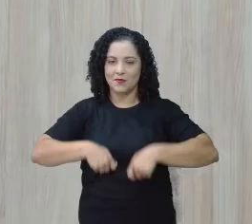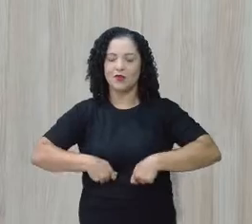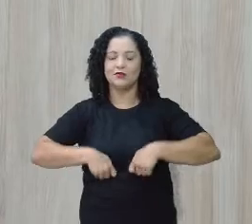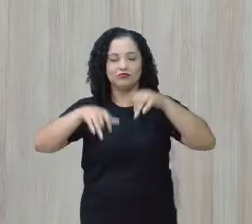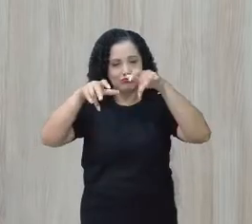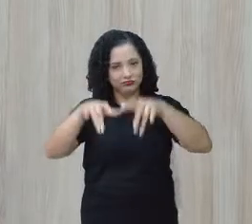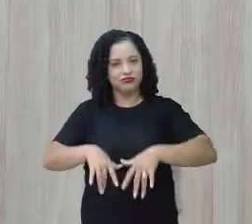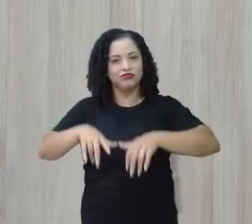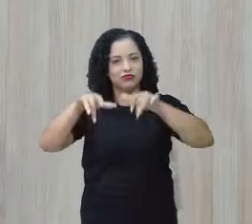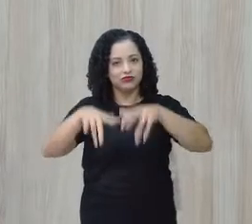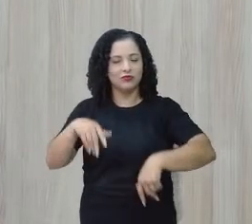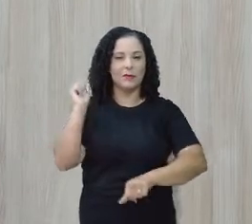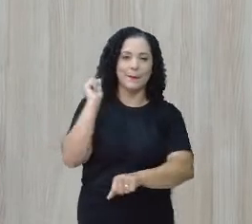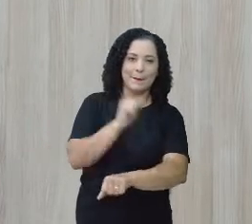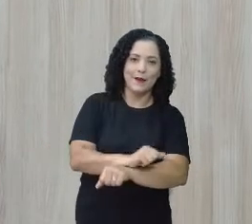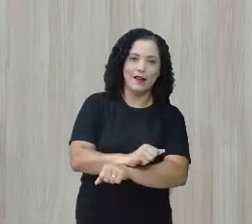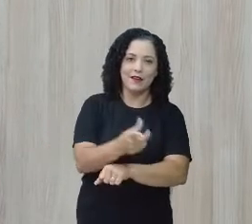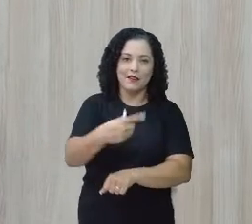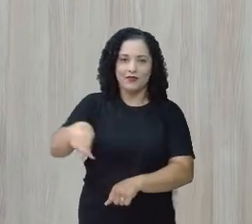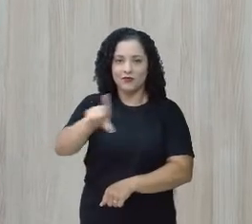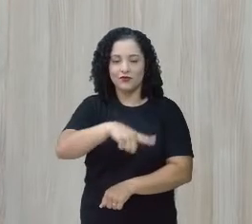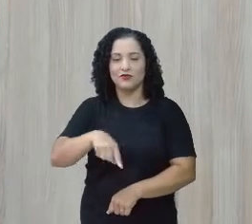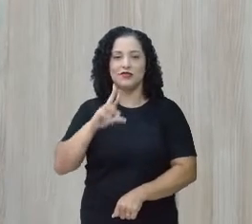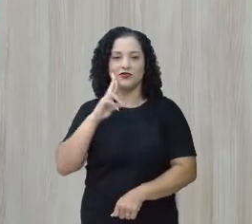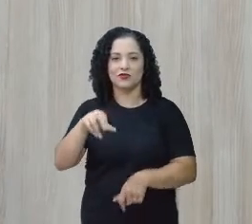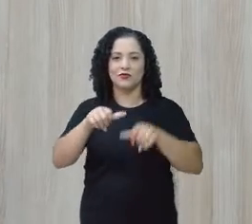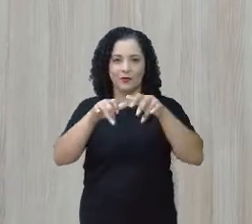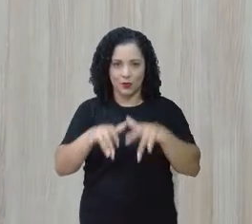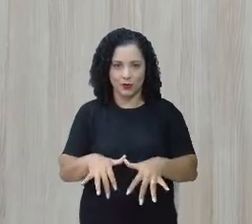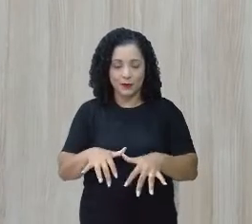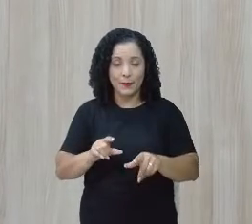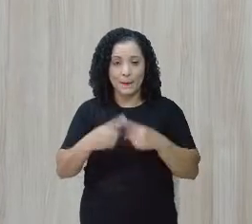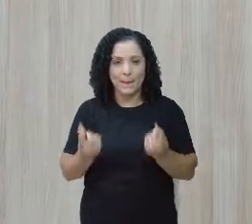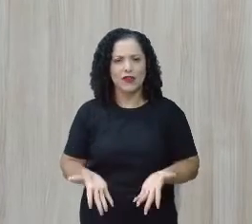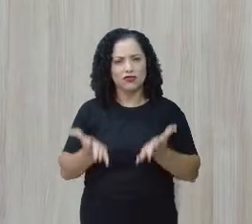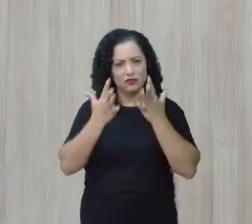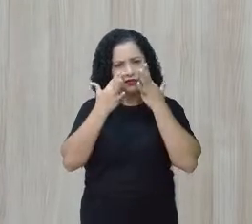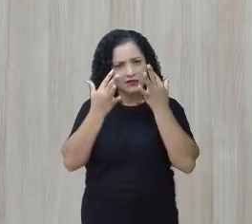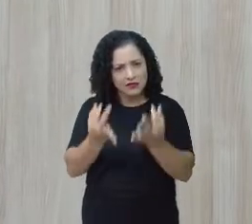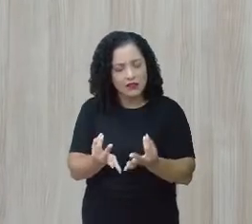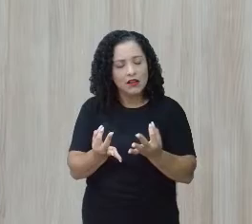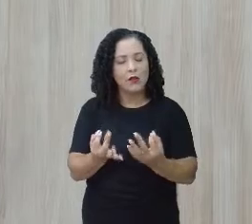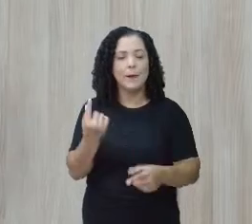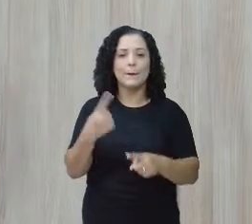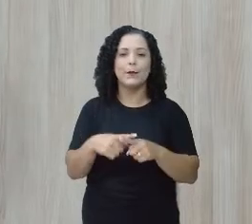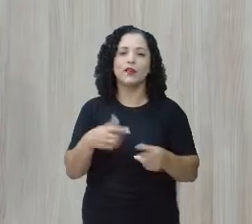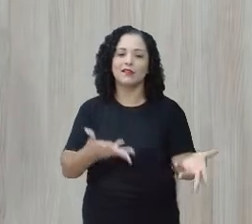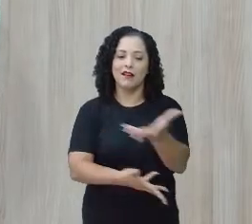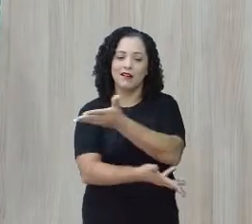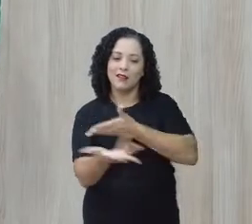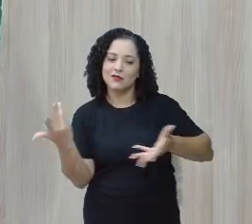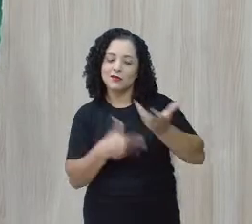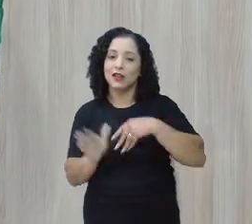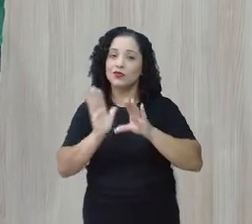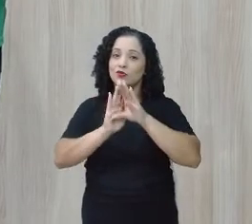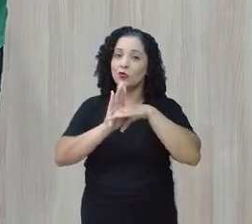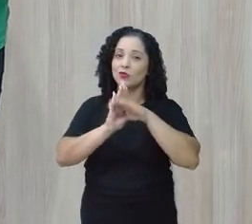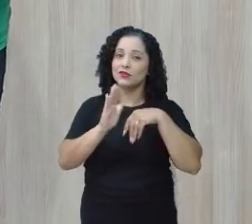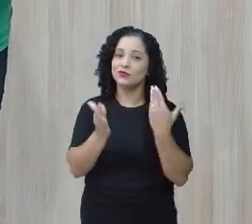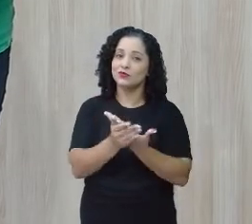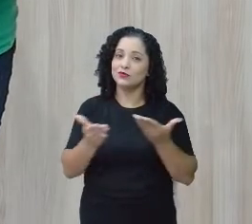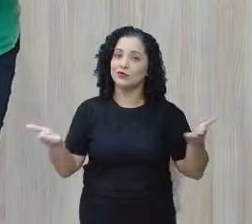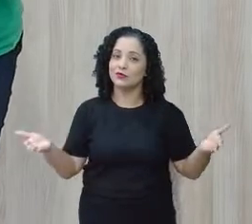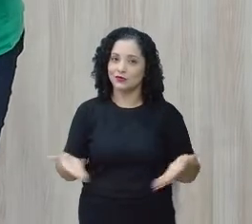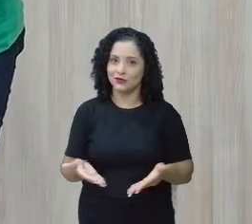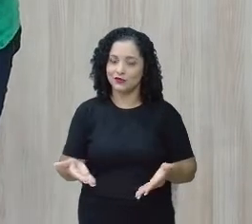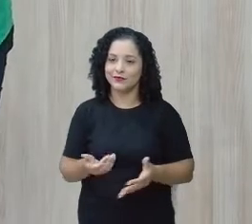eu vou dar mais uma paradinha para que vocês respondam, tá? Mas fiquem atentos, porque tudo isso tem a ver com os conceitos que vamos trabalhar